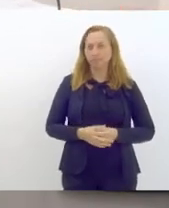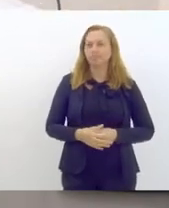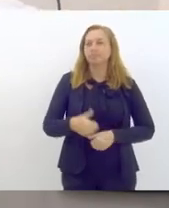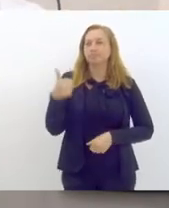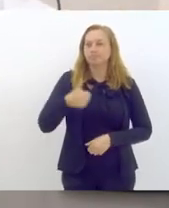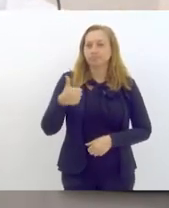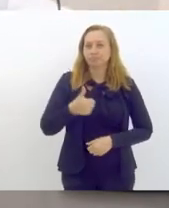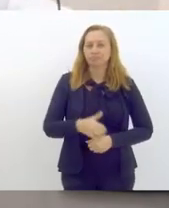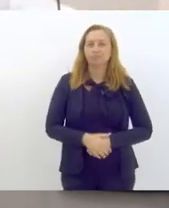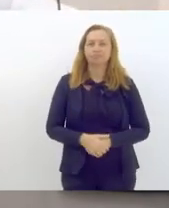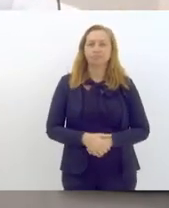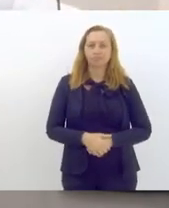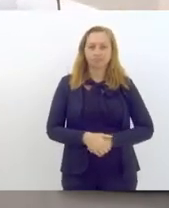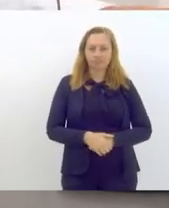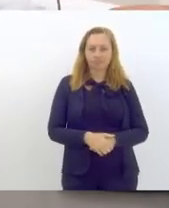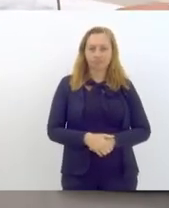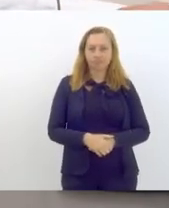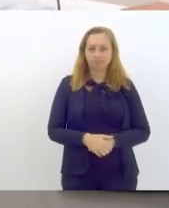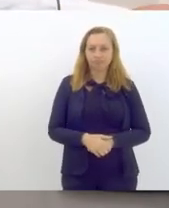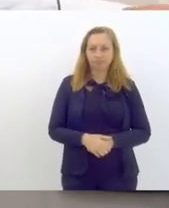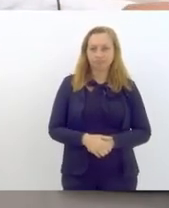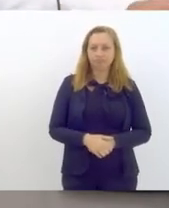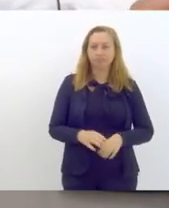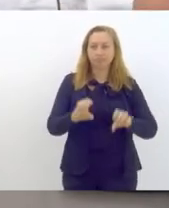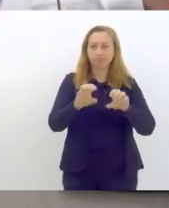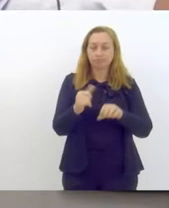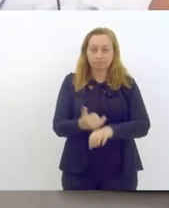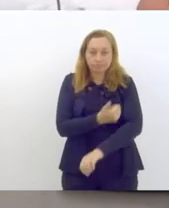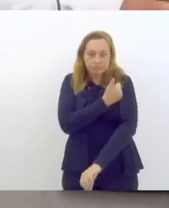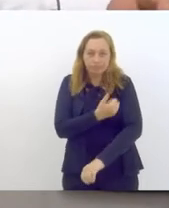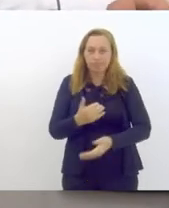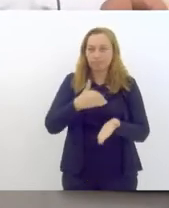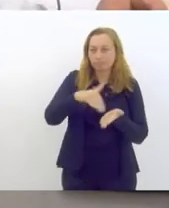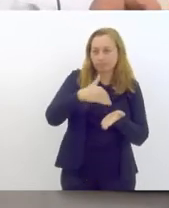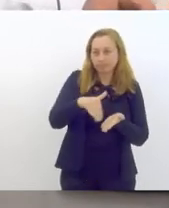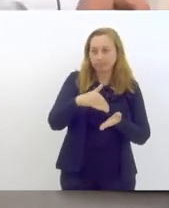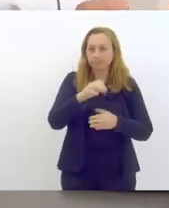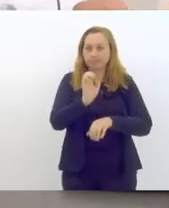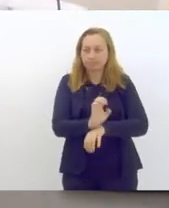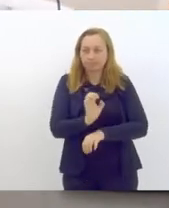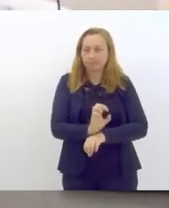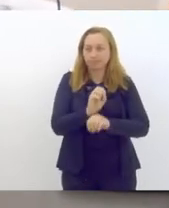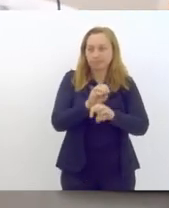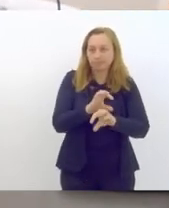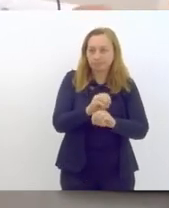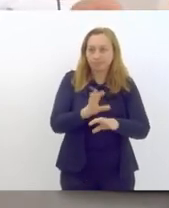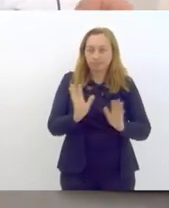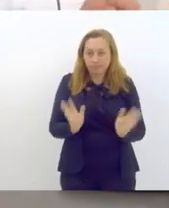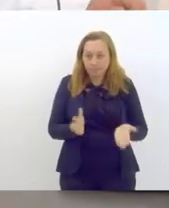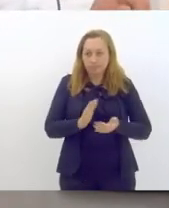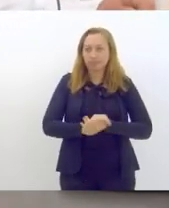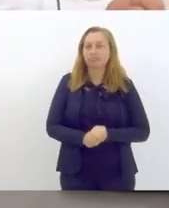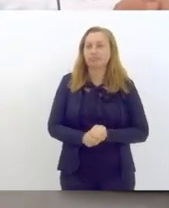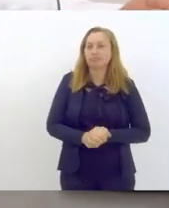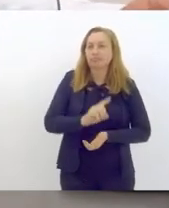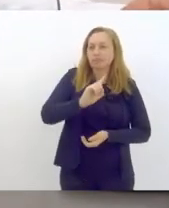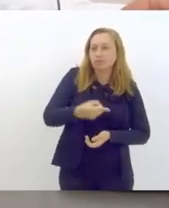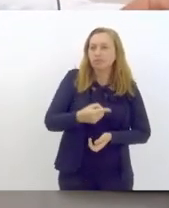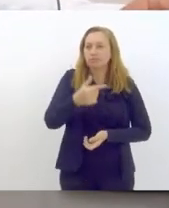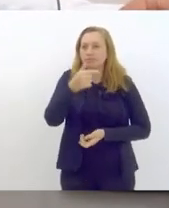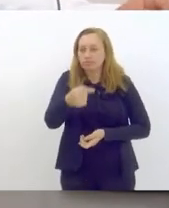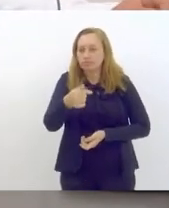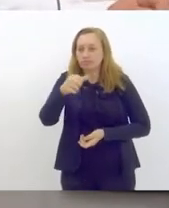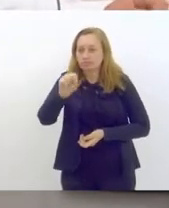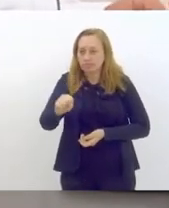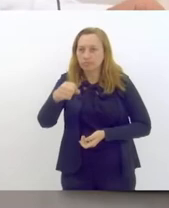lugar, queria contextualizar qual que é a infraestrutura da Secretaria Estadual de Educação. Atualmente, existem